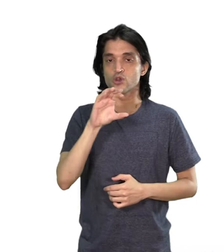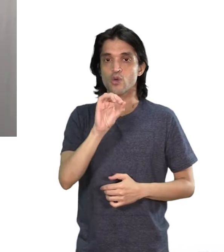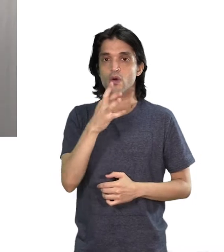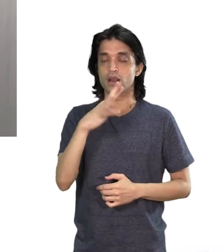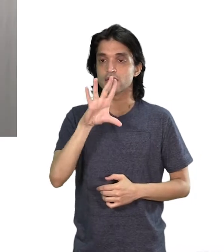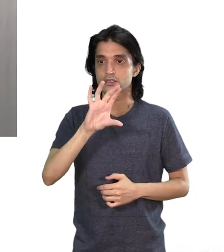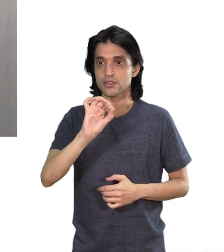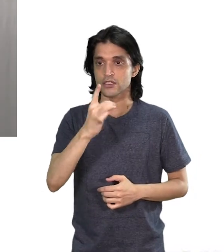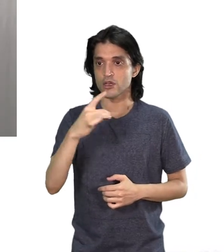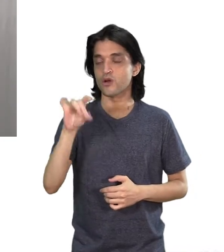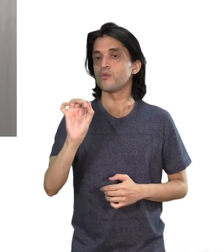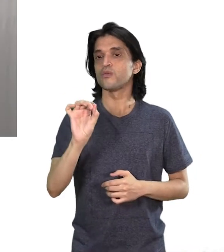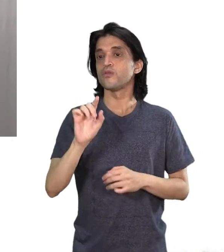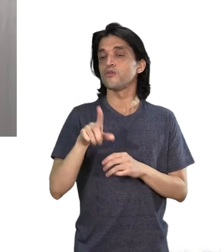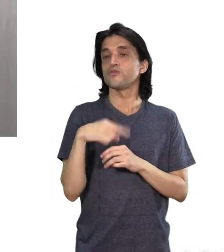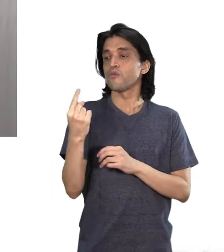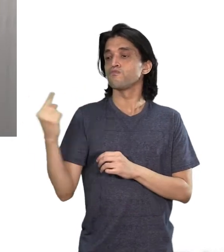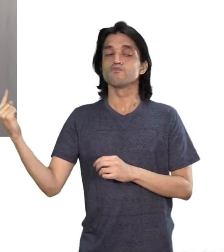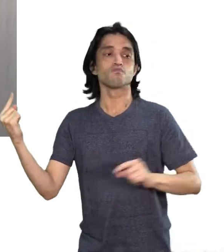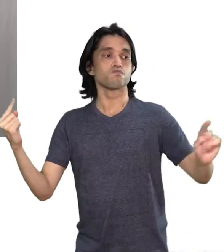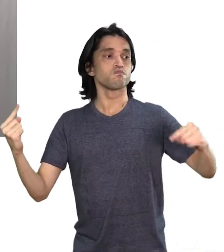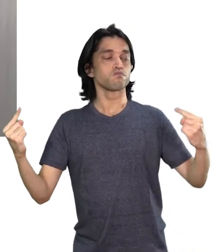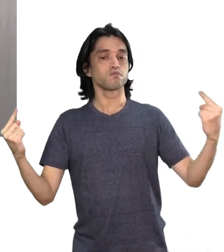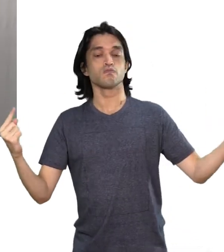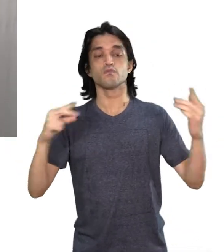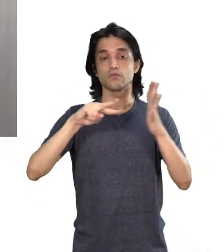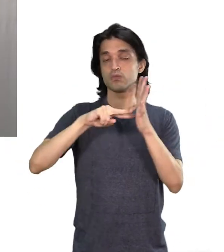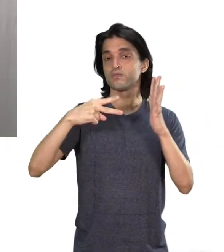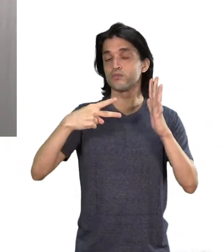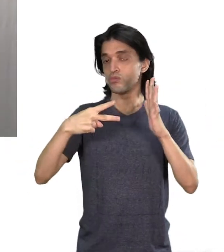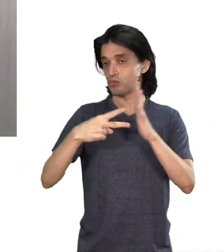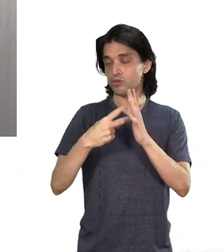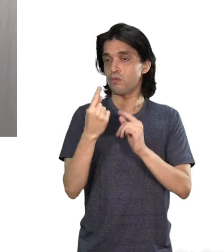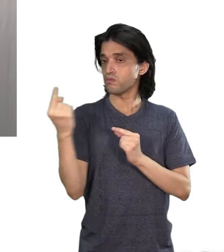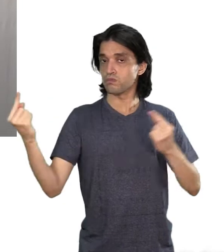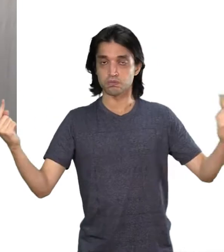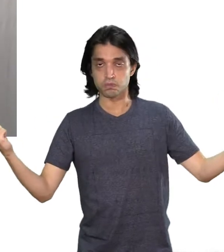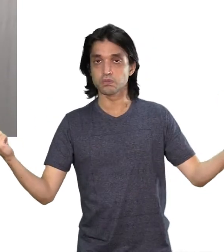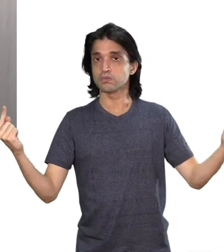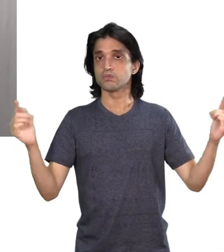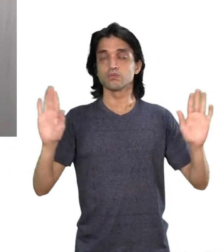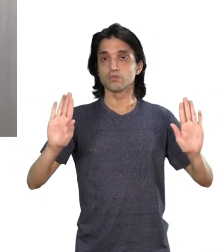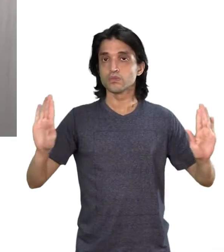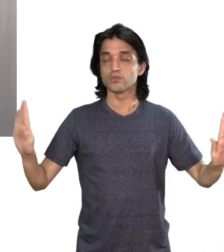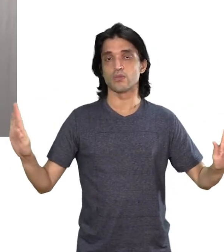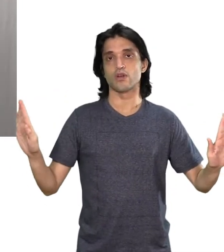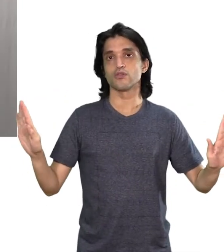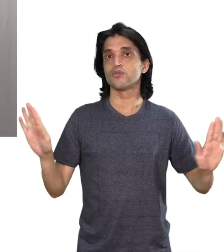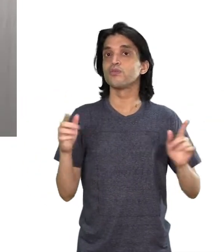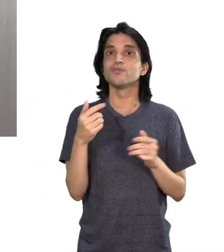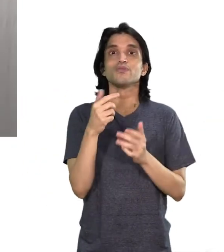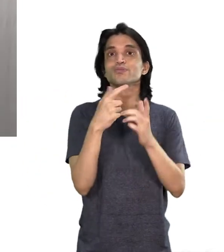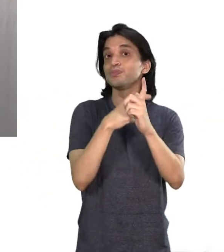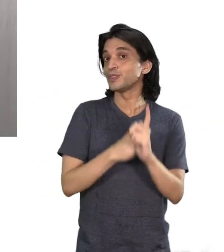sintaticamente. Epa, que isso? Uma não depende da outra para completar o sentido. Pensem